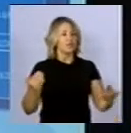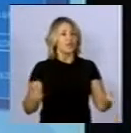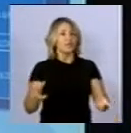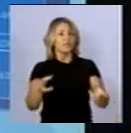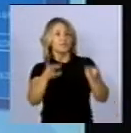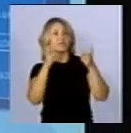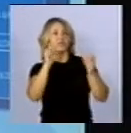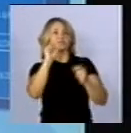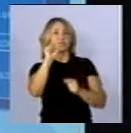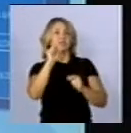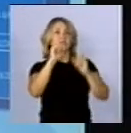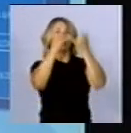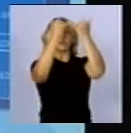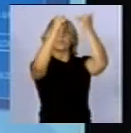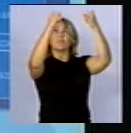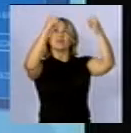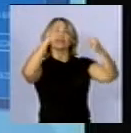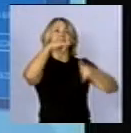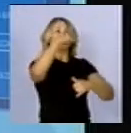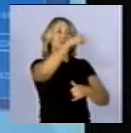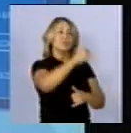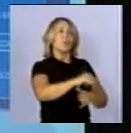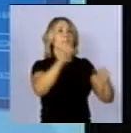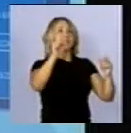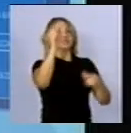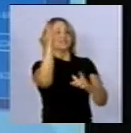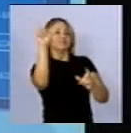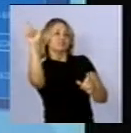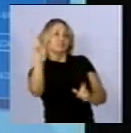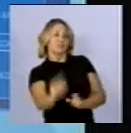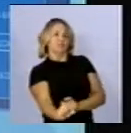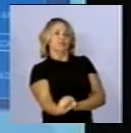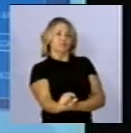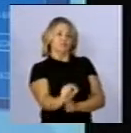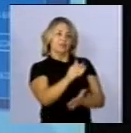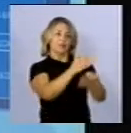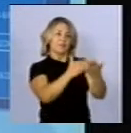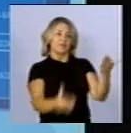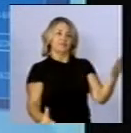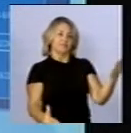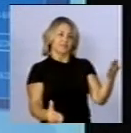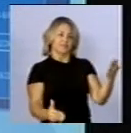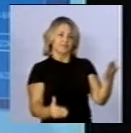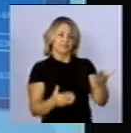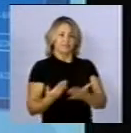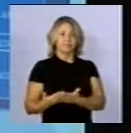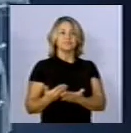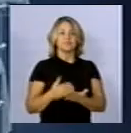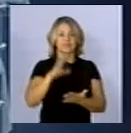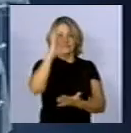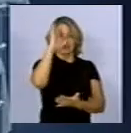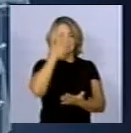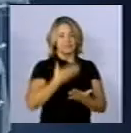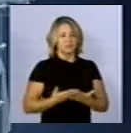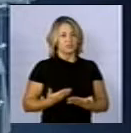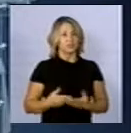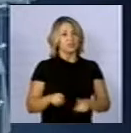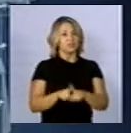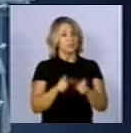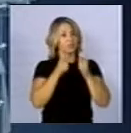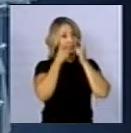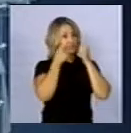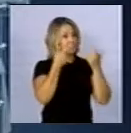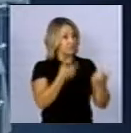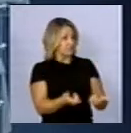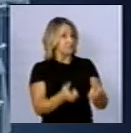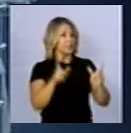campo magnético pode eventualmente ser reduzido à metade para esse caso de estudo mas observamos por outro lado que na